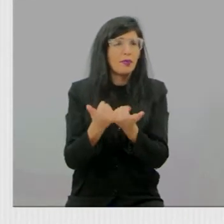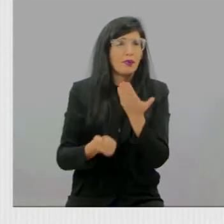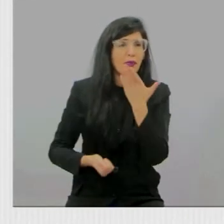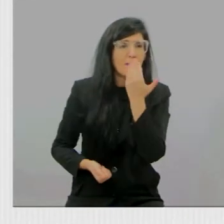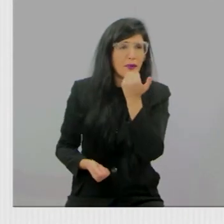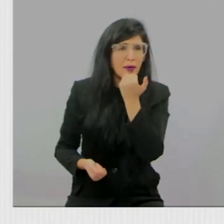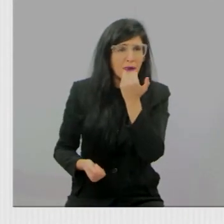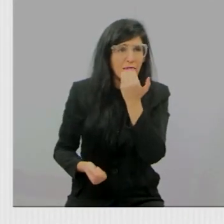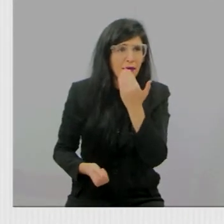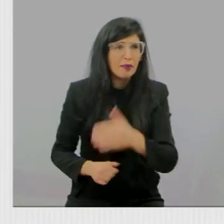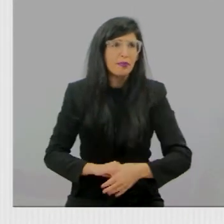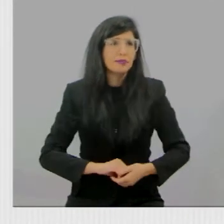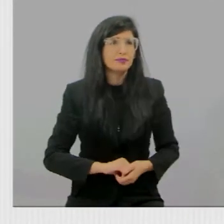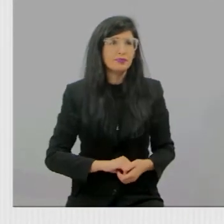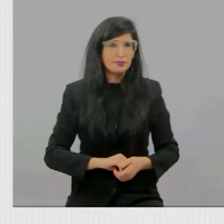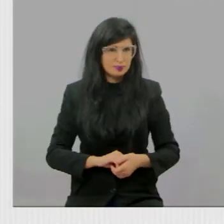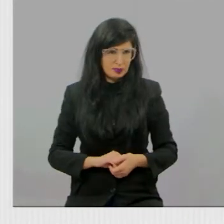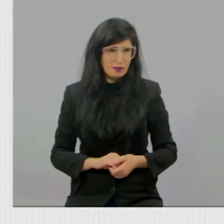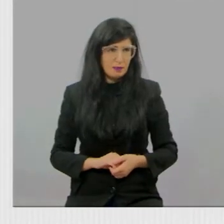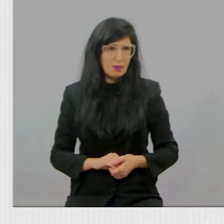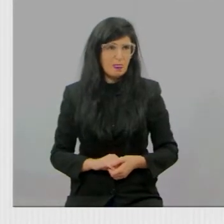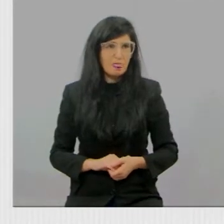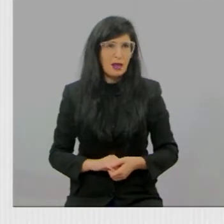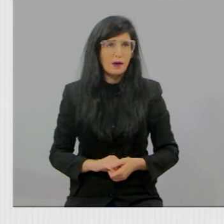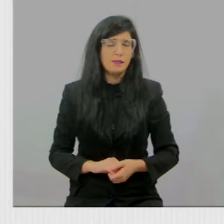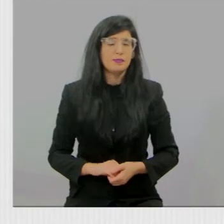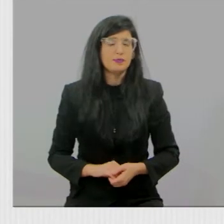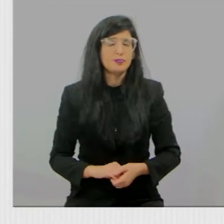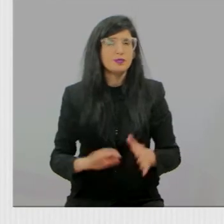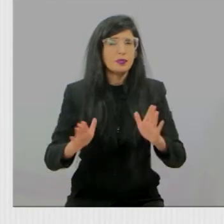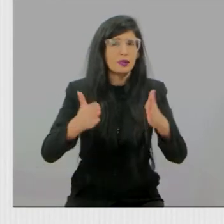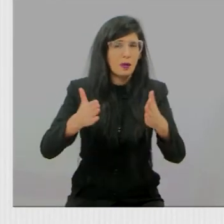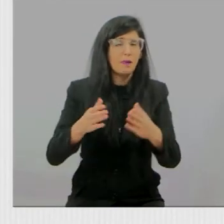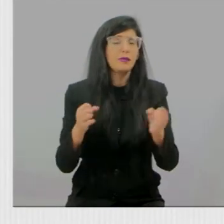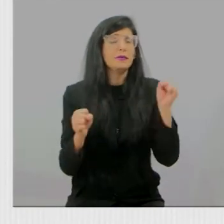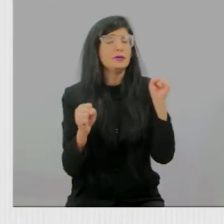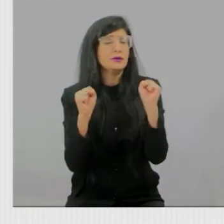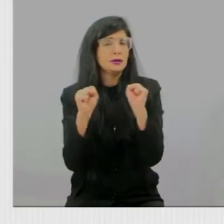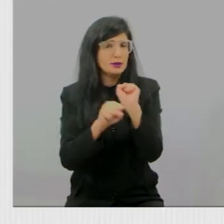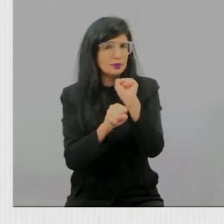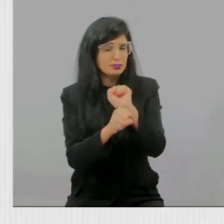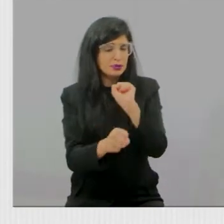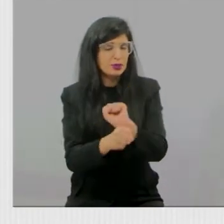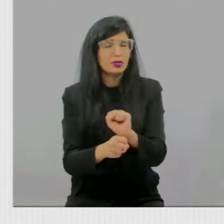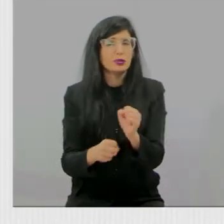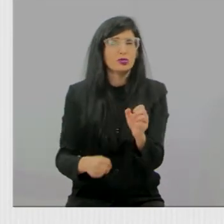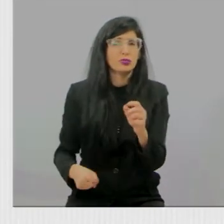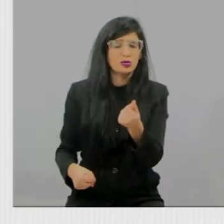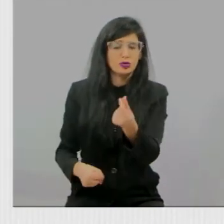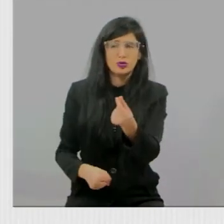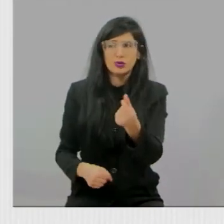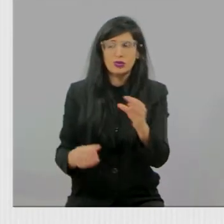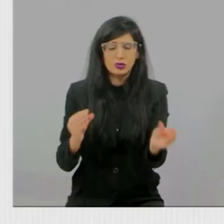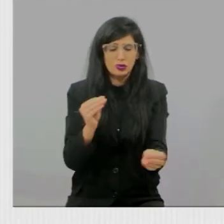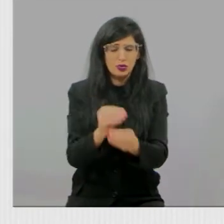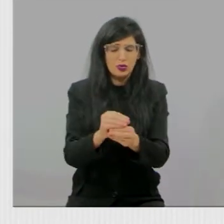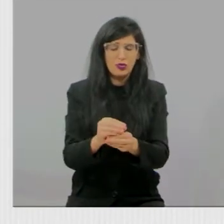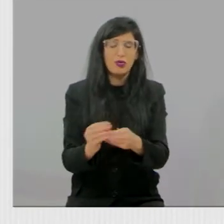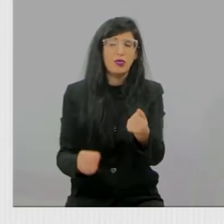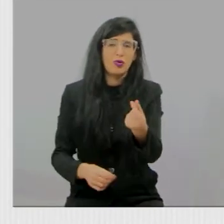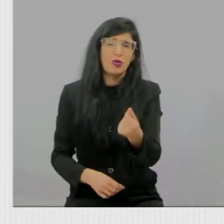regularizar isso do município. Por quê? Está para vir aqui uma emenda, uma verba federal